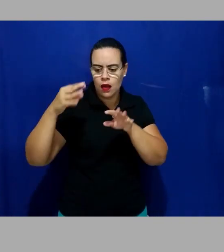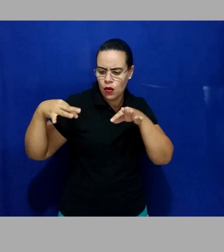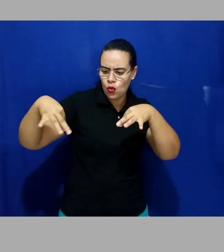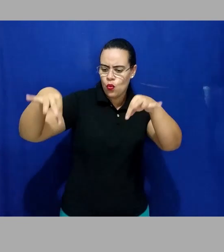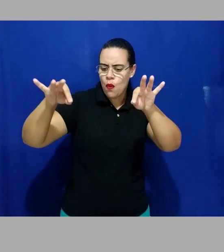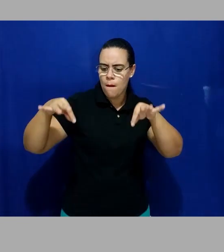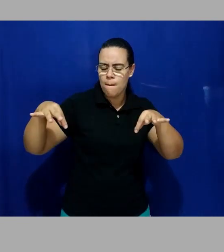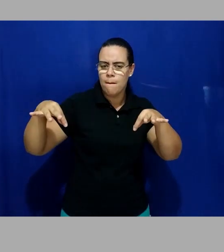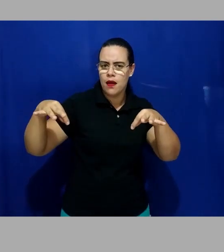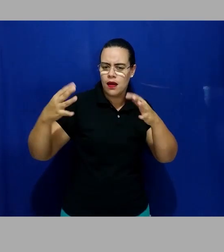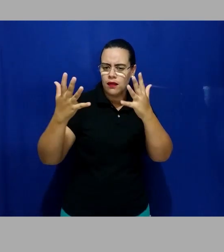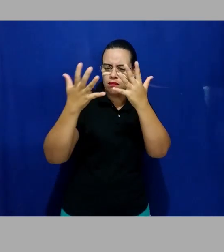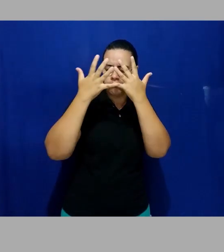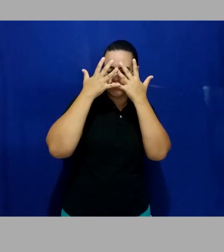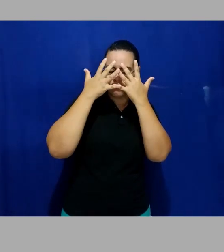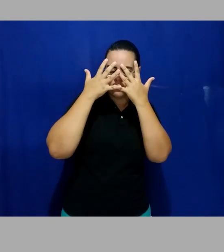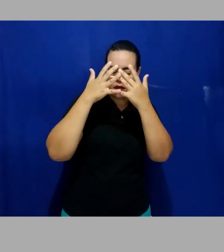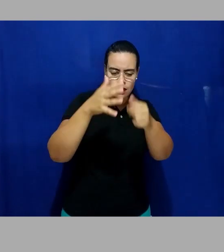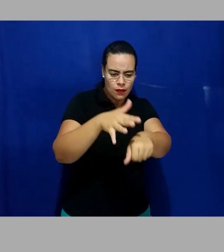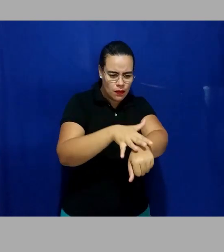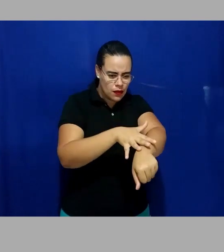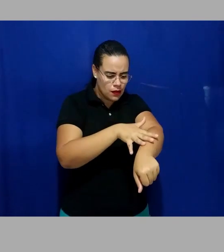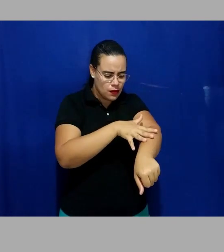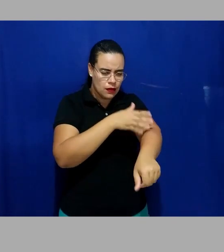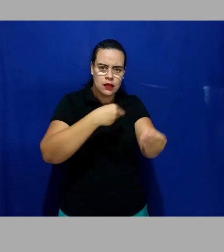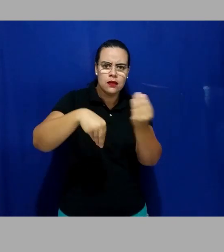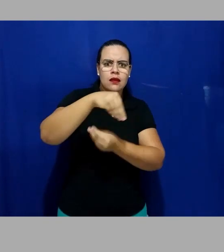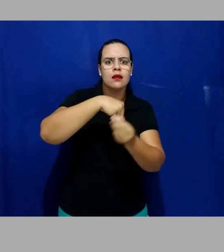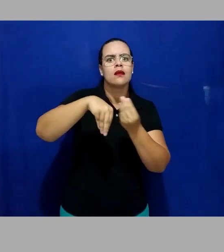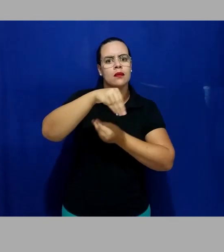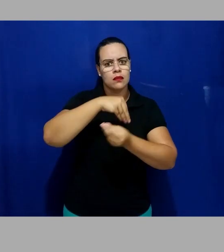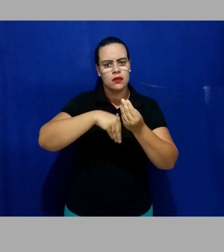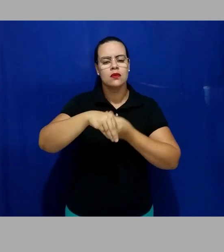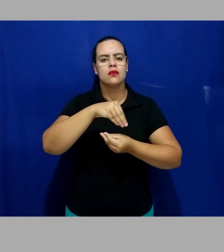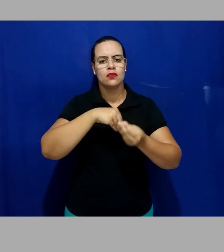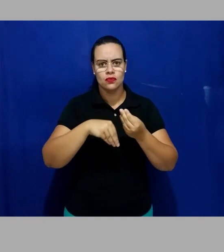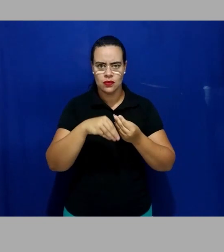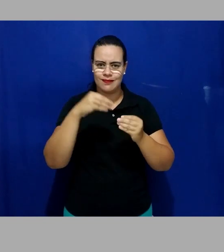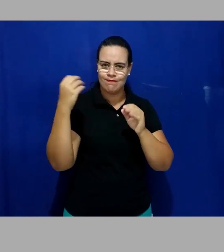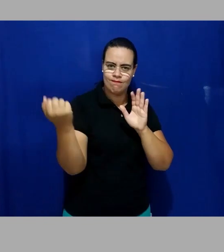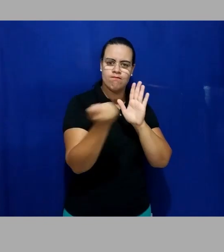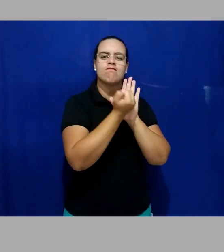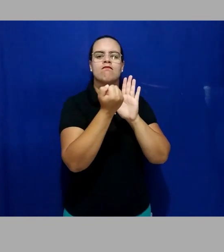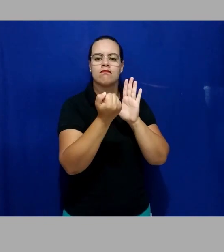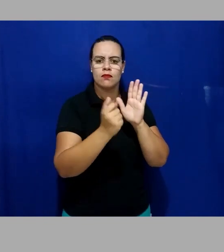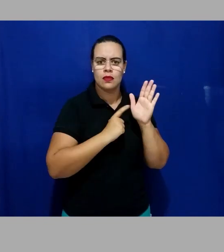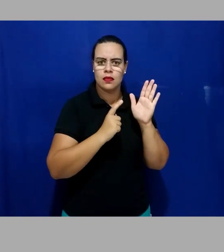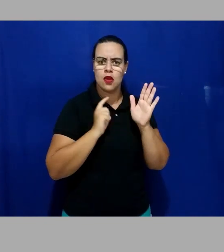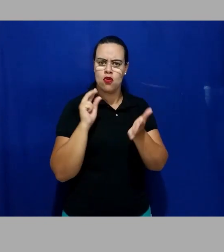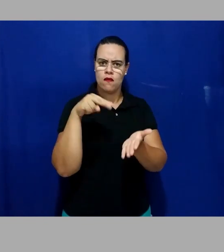esquecimento, desse embranquecimento, desse pano branco aqui na minha cara, minha pele manchada,